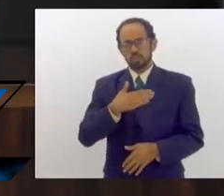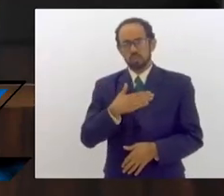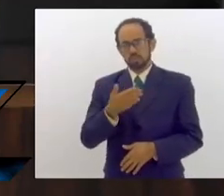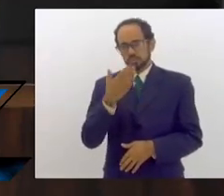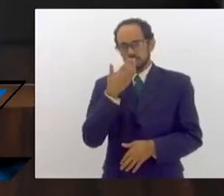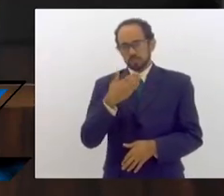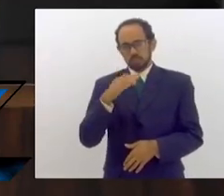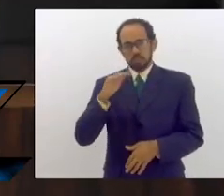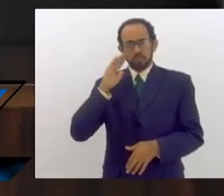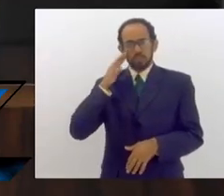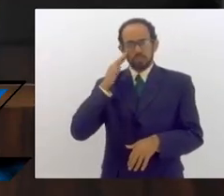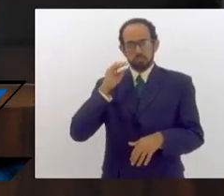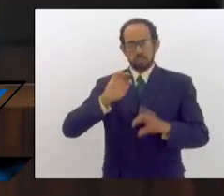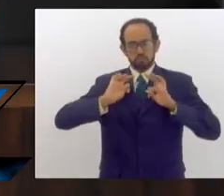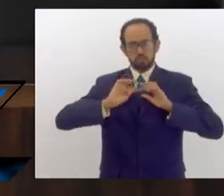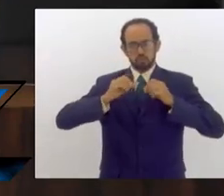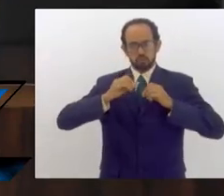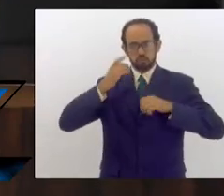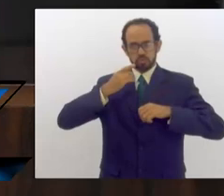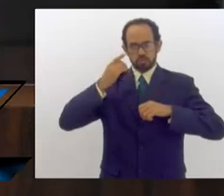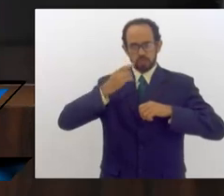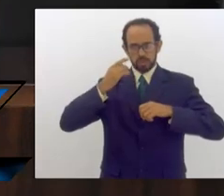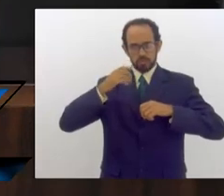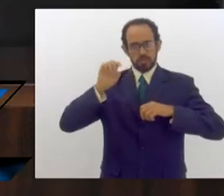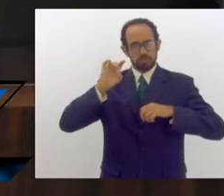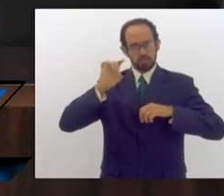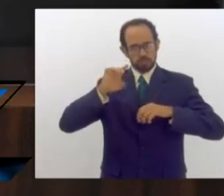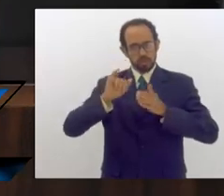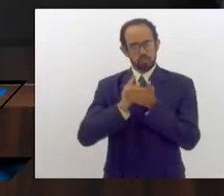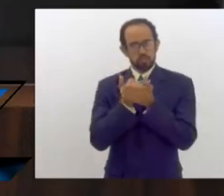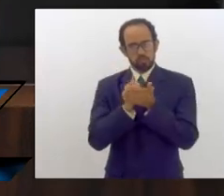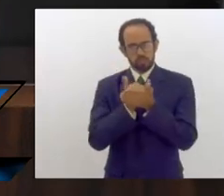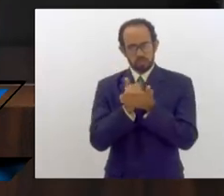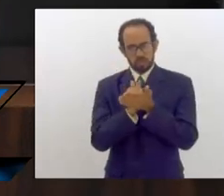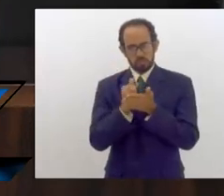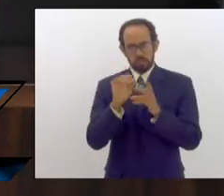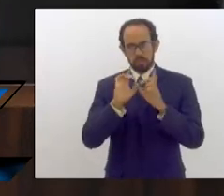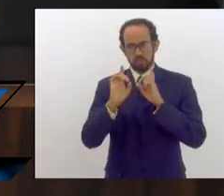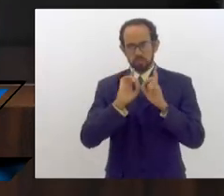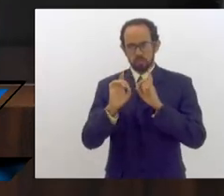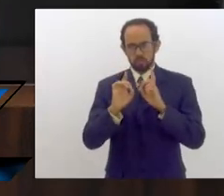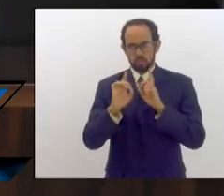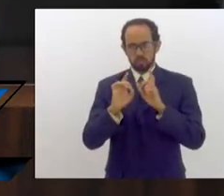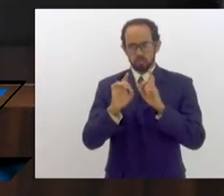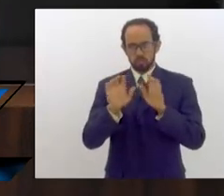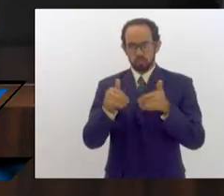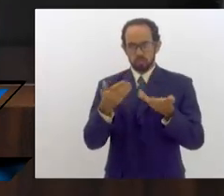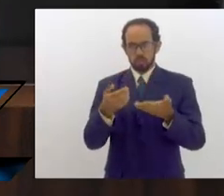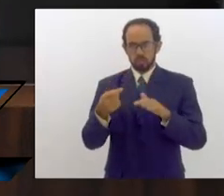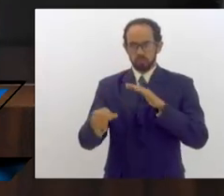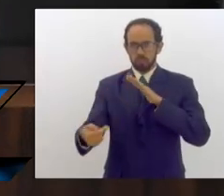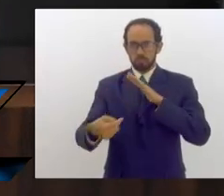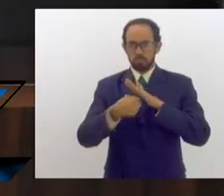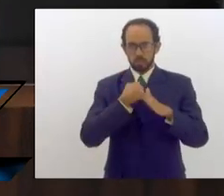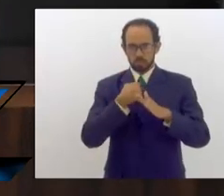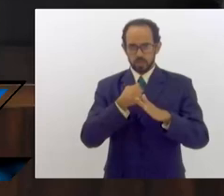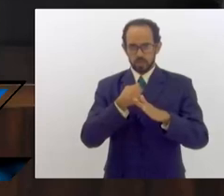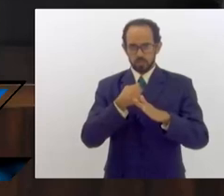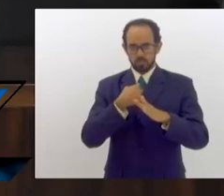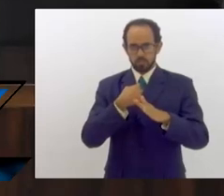Nobres parlamentares inclusive em especial os inscritos para discussão como a gente foi suscitado aqui